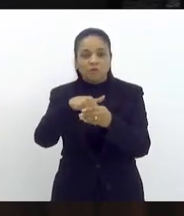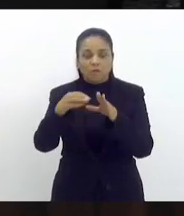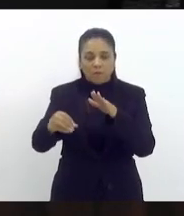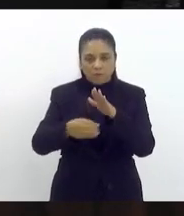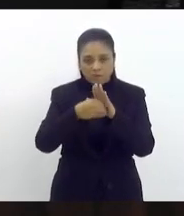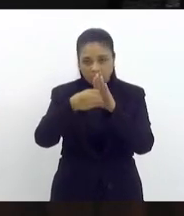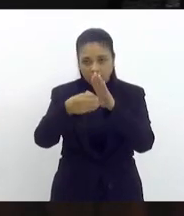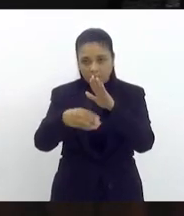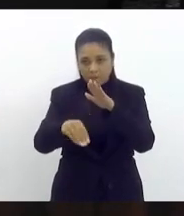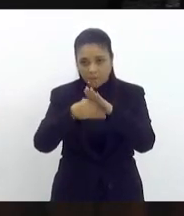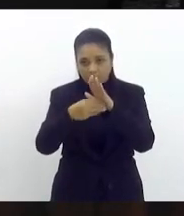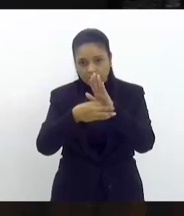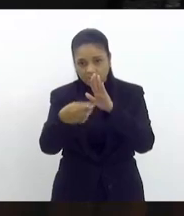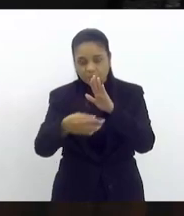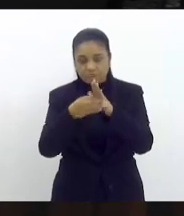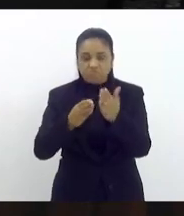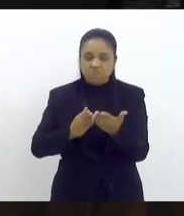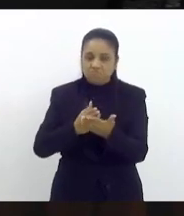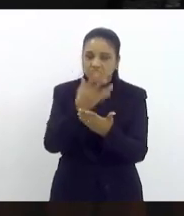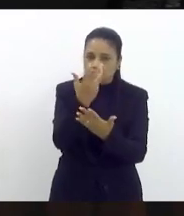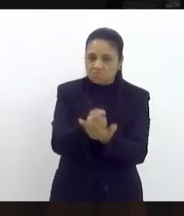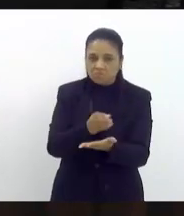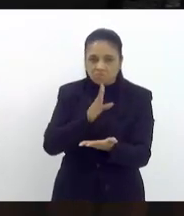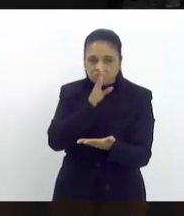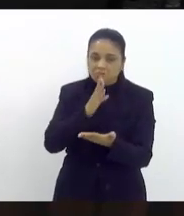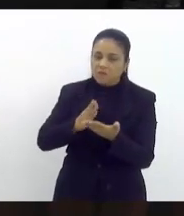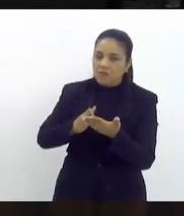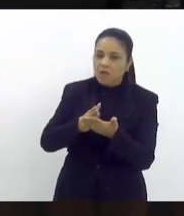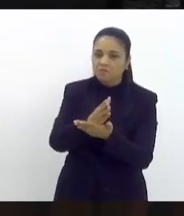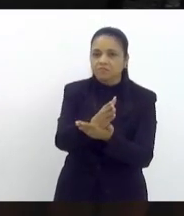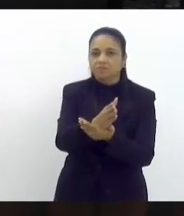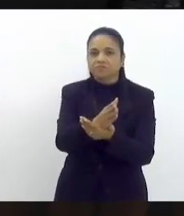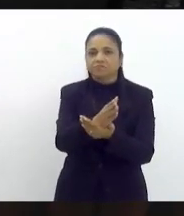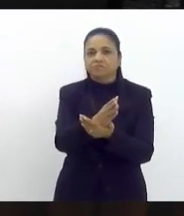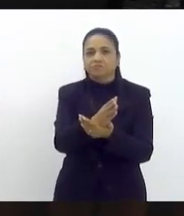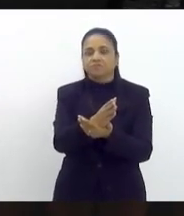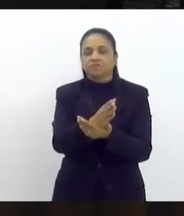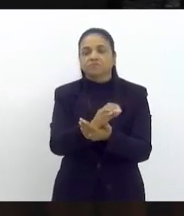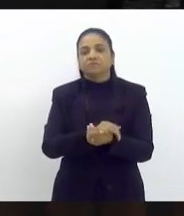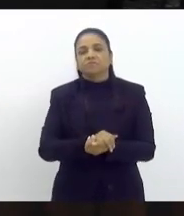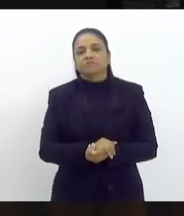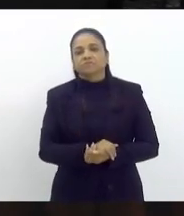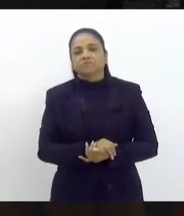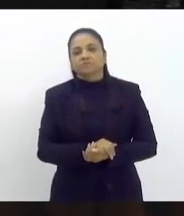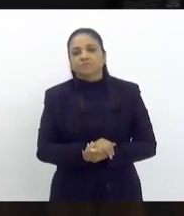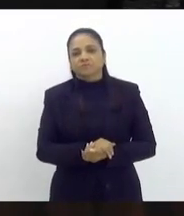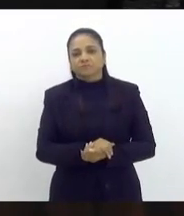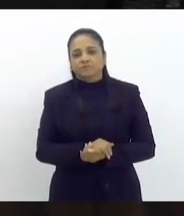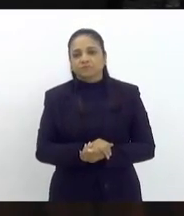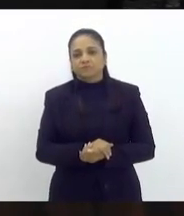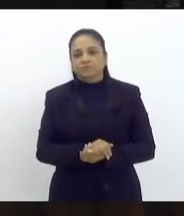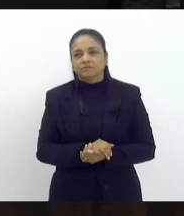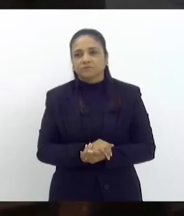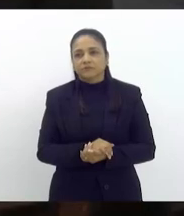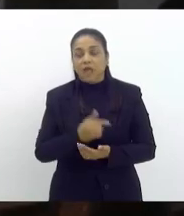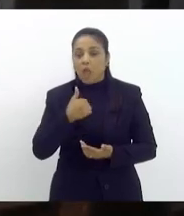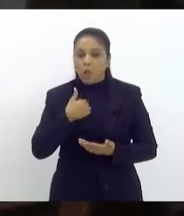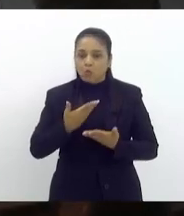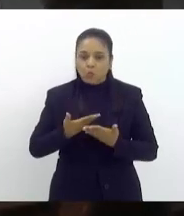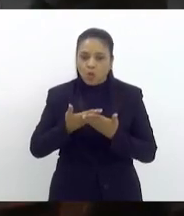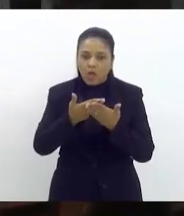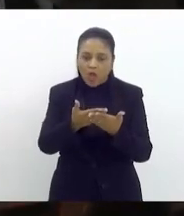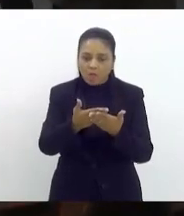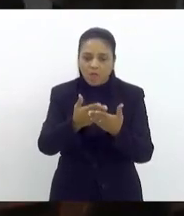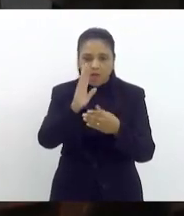de orçamento senhores que aprovam e manis como estão aprovado salvo os destaques senhor presidente eu não encaminhei ainda a